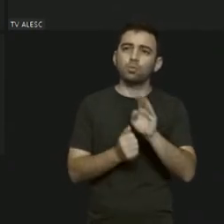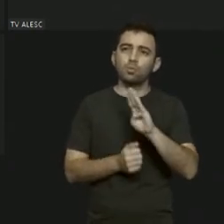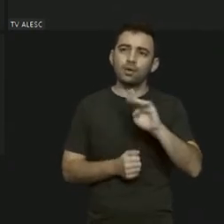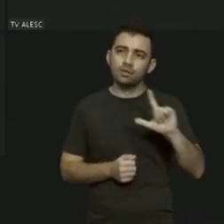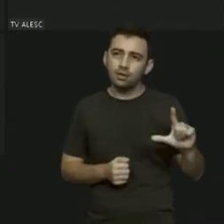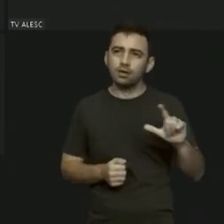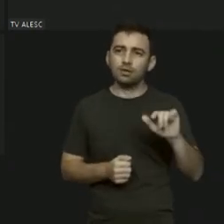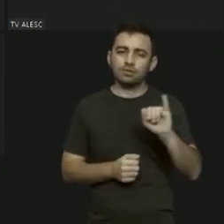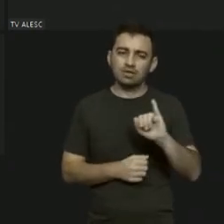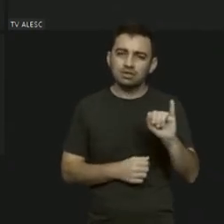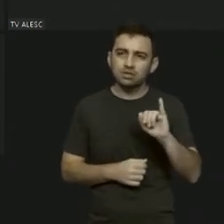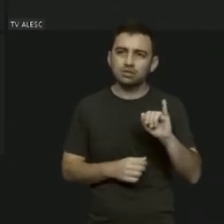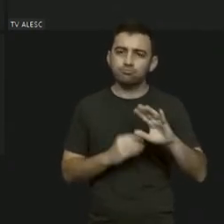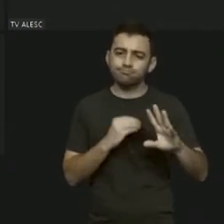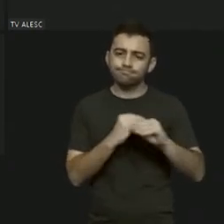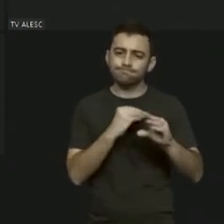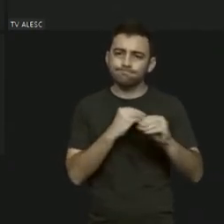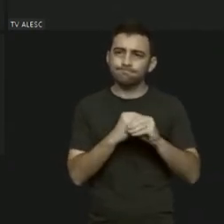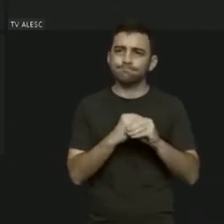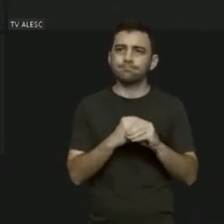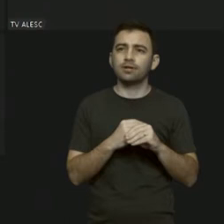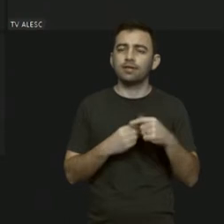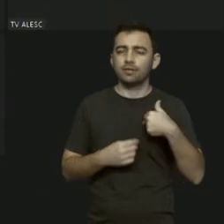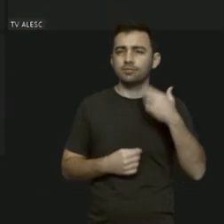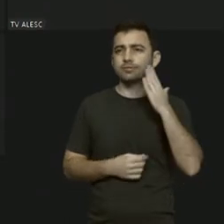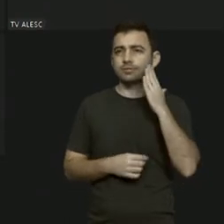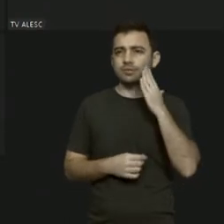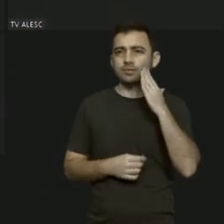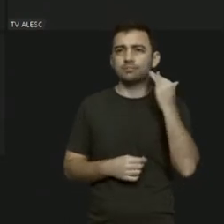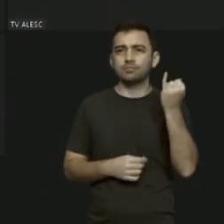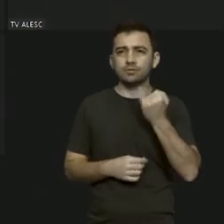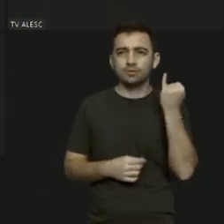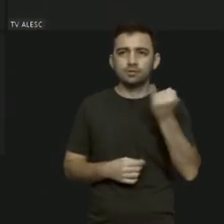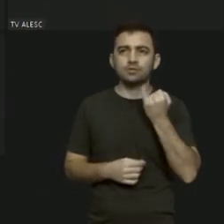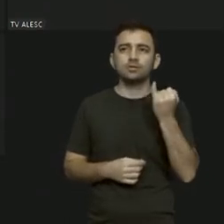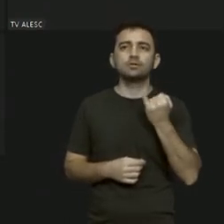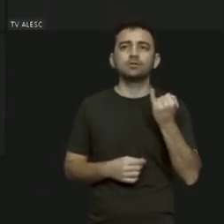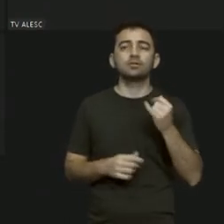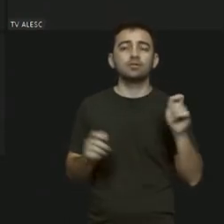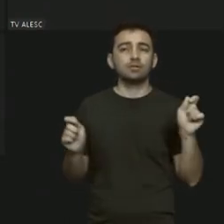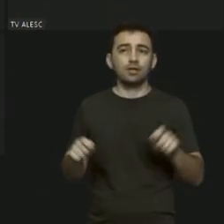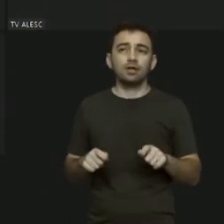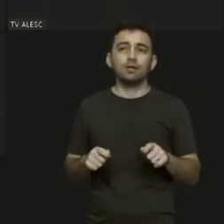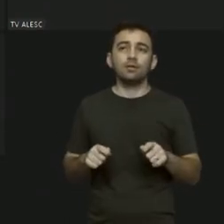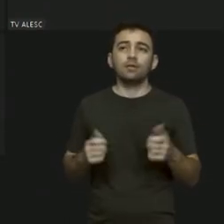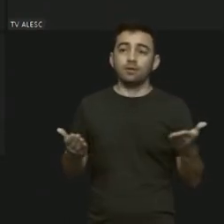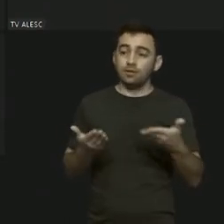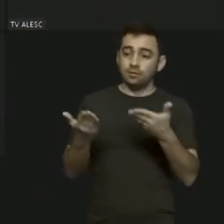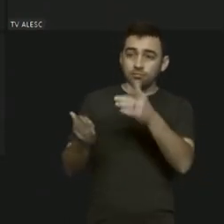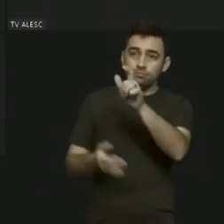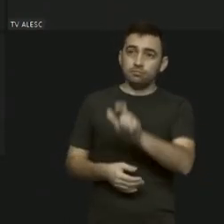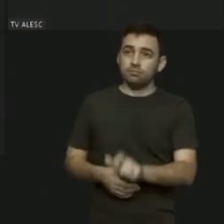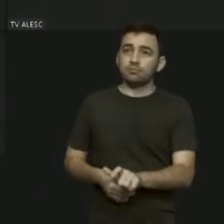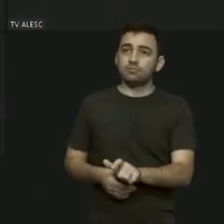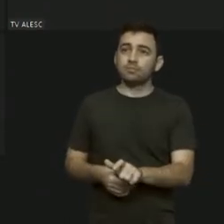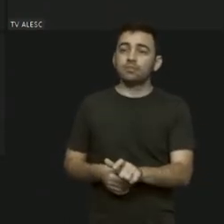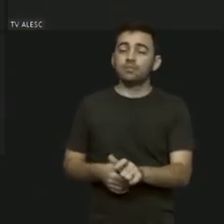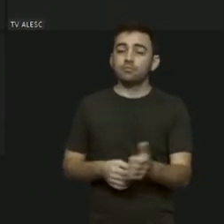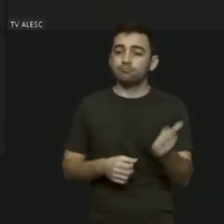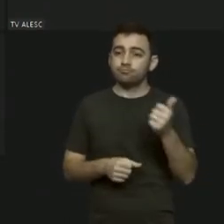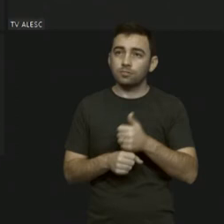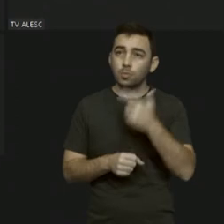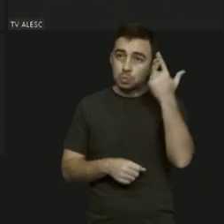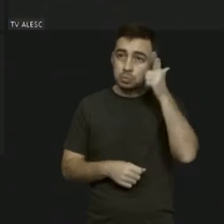de Itajaí. Eu que sei o quanto está sendo importante termos uma oportunidade igual ele, a partir de hoje, está tendo aí na Assembleia Legislativa